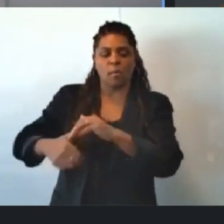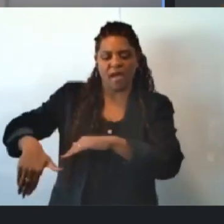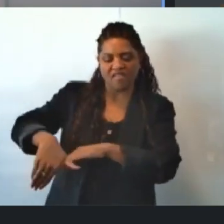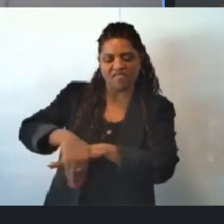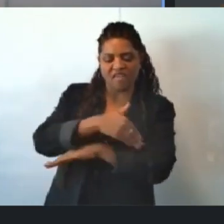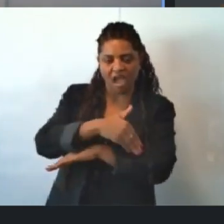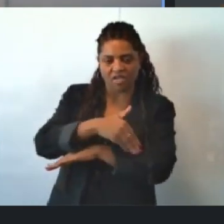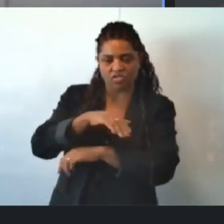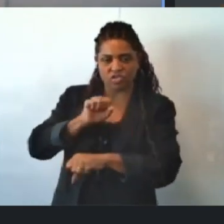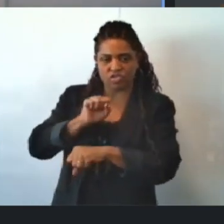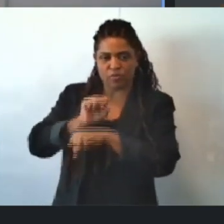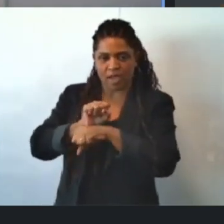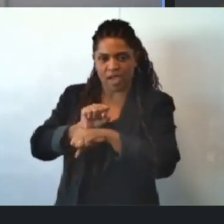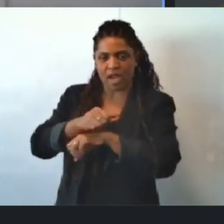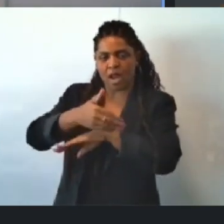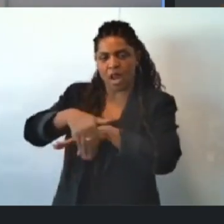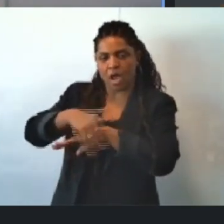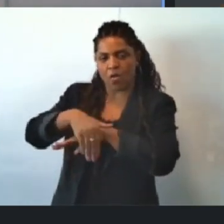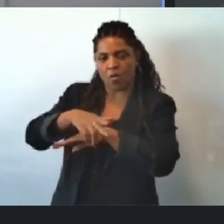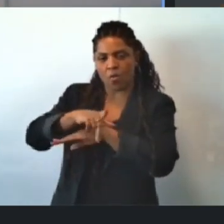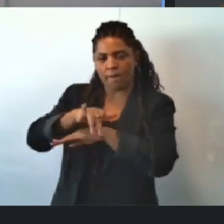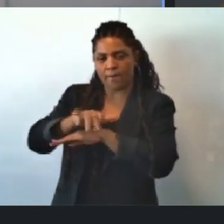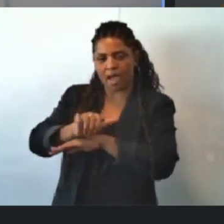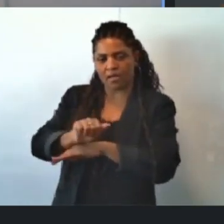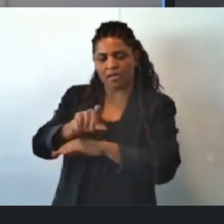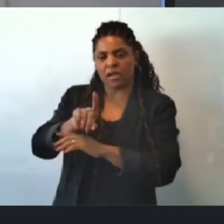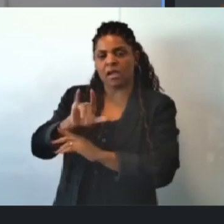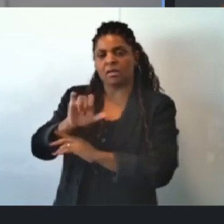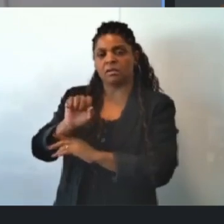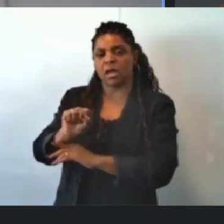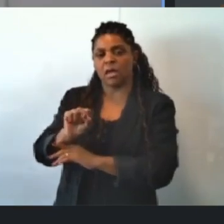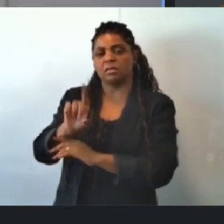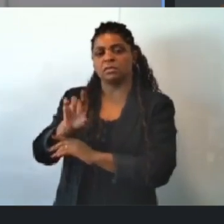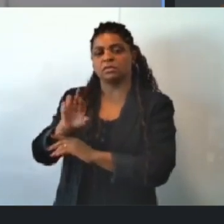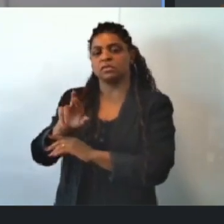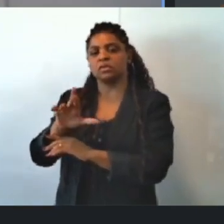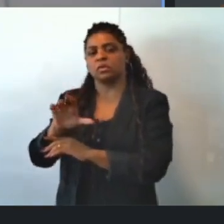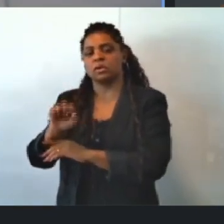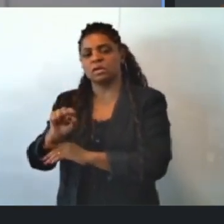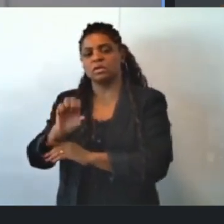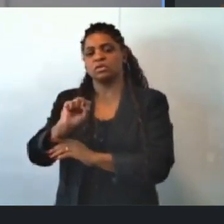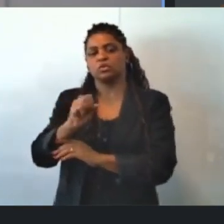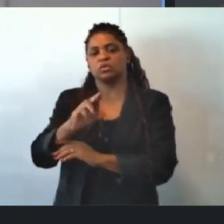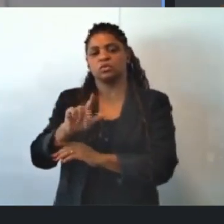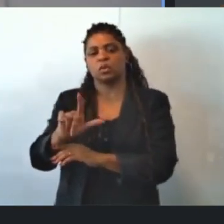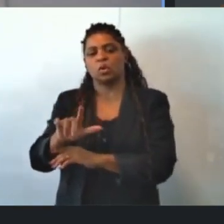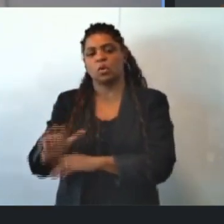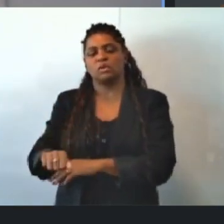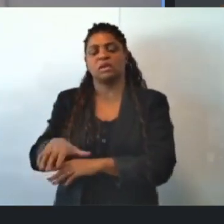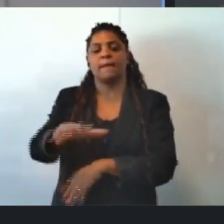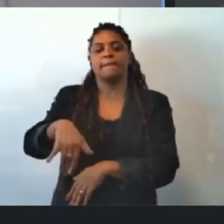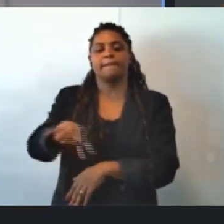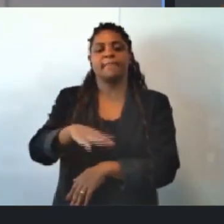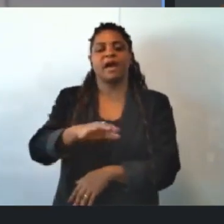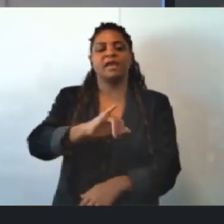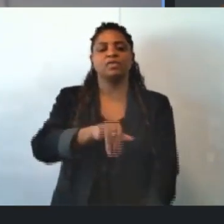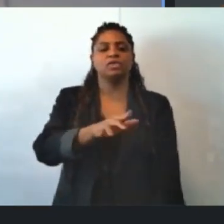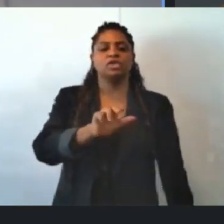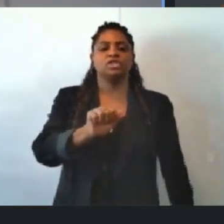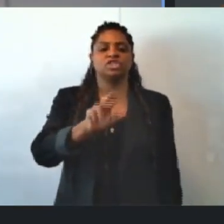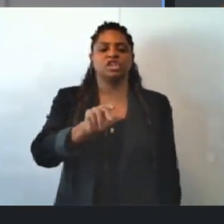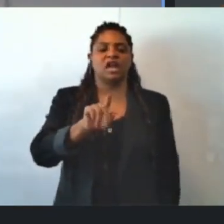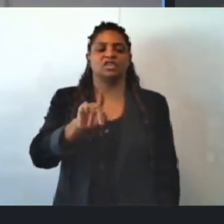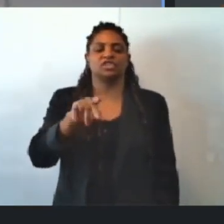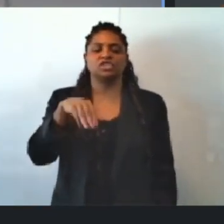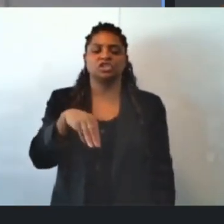rua Maria das Dores de Souza, no bairro Jardim Guanabara, dia 3 de julho de 2024, E aqui a